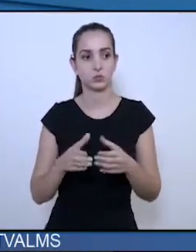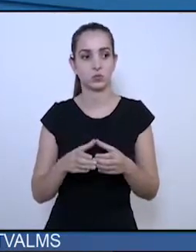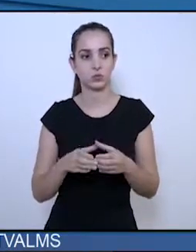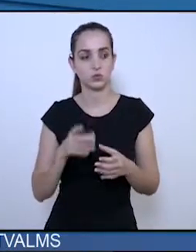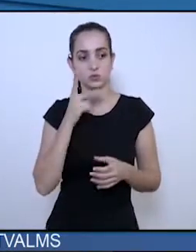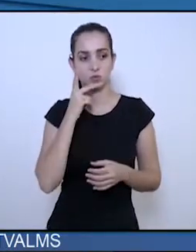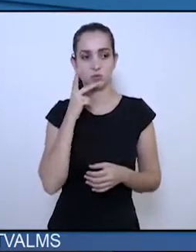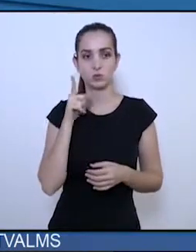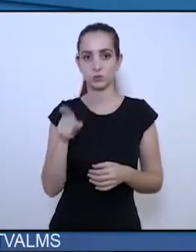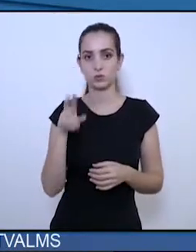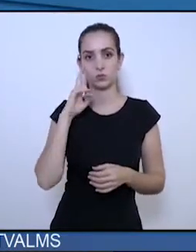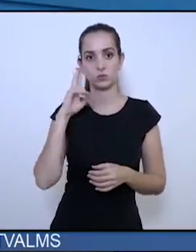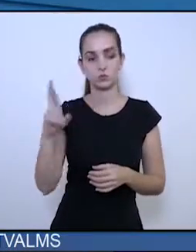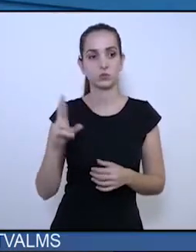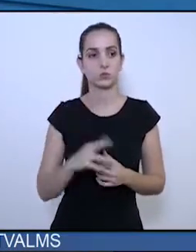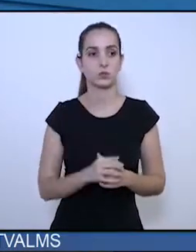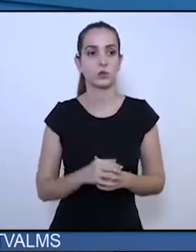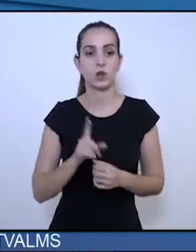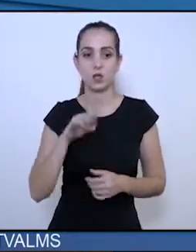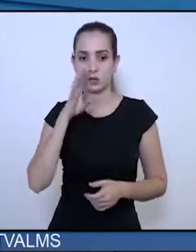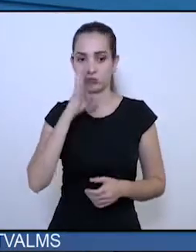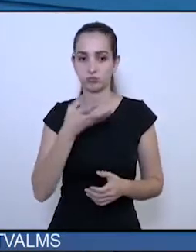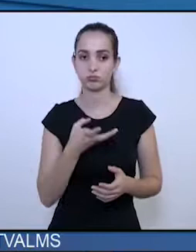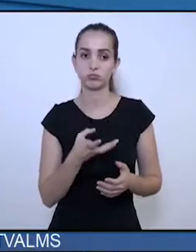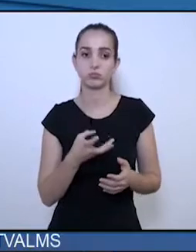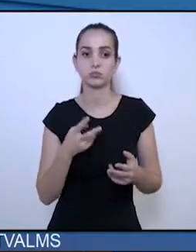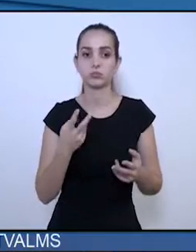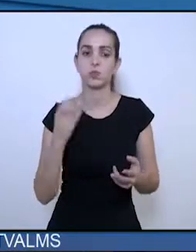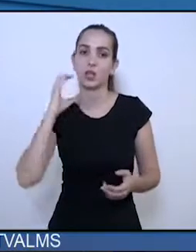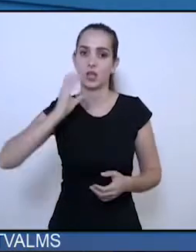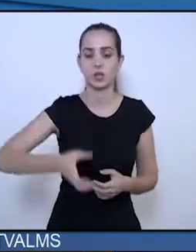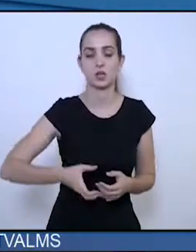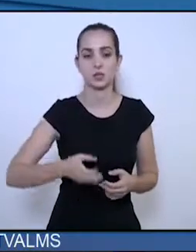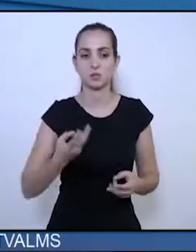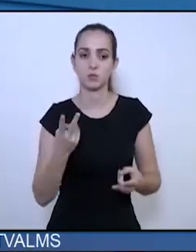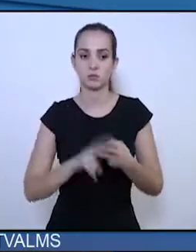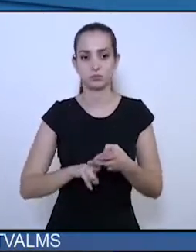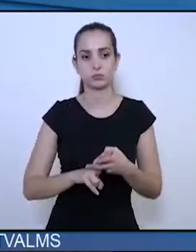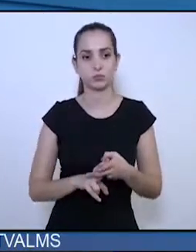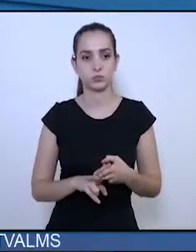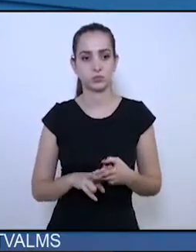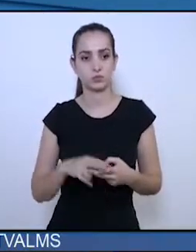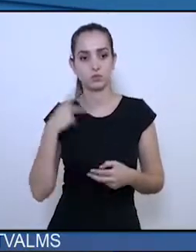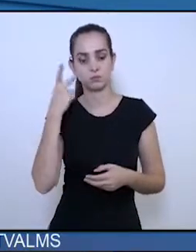do partido de Vossa Excelência. Condenação política.